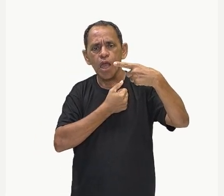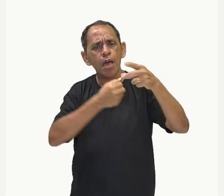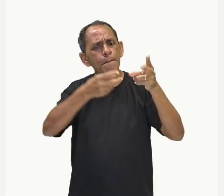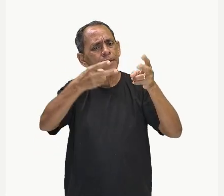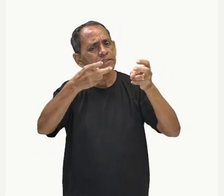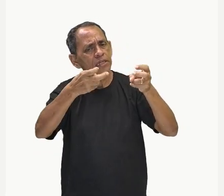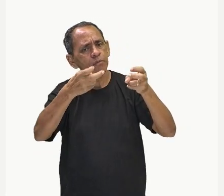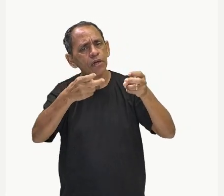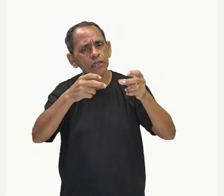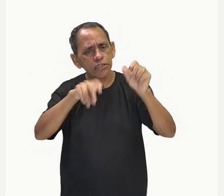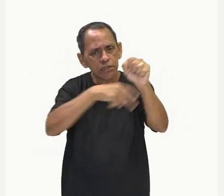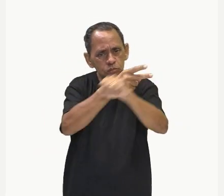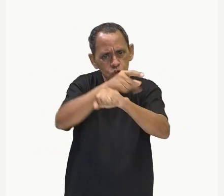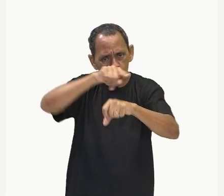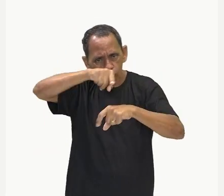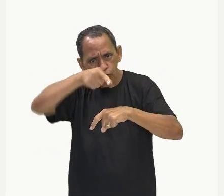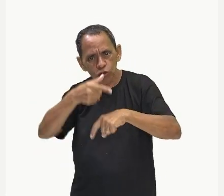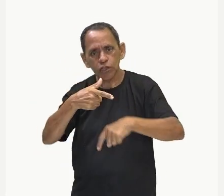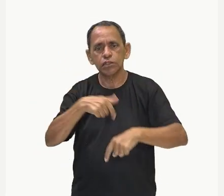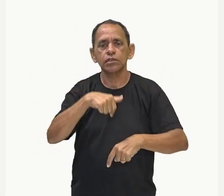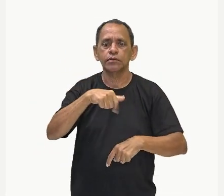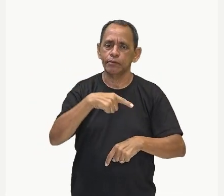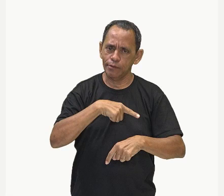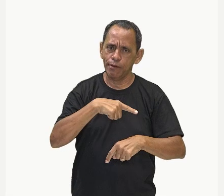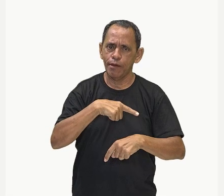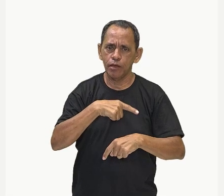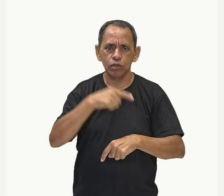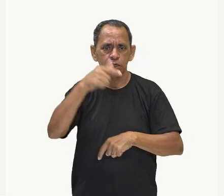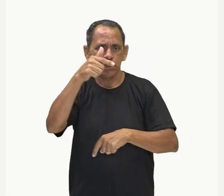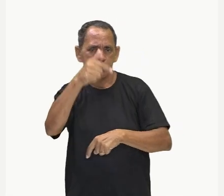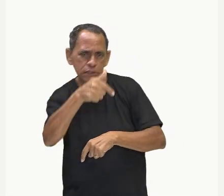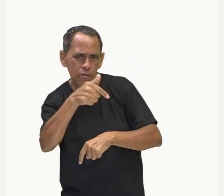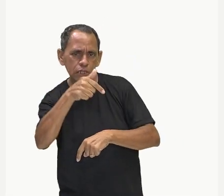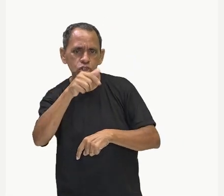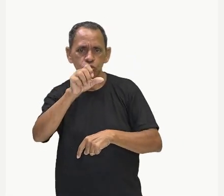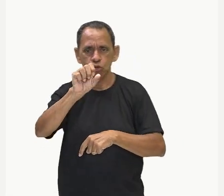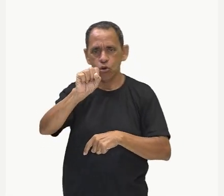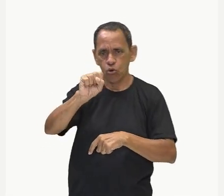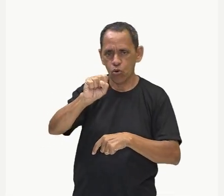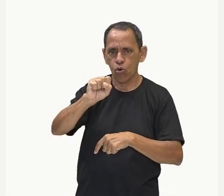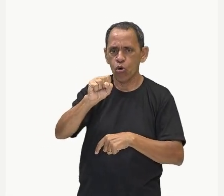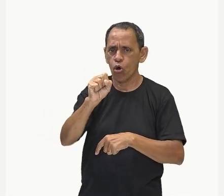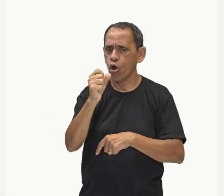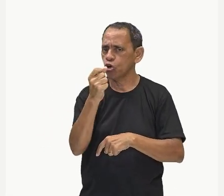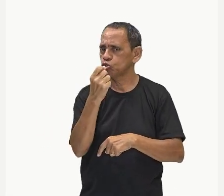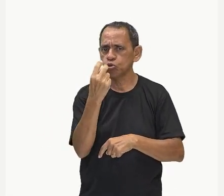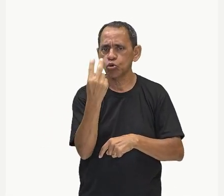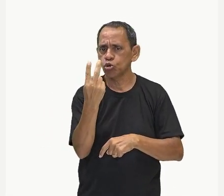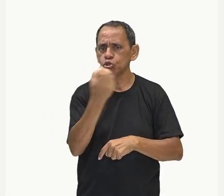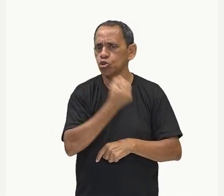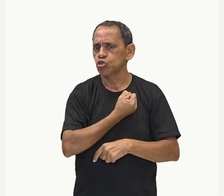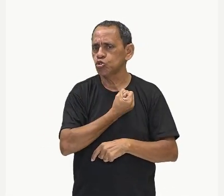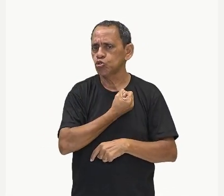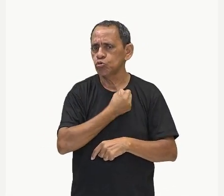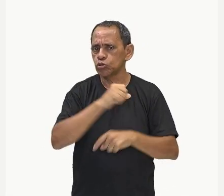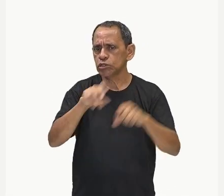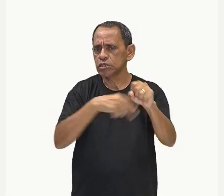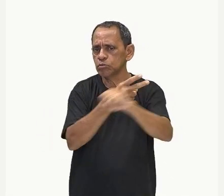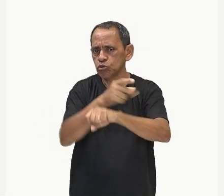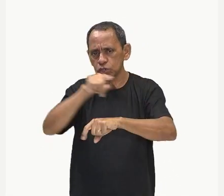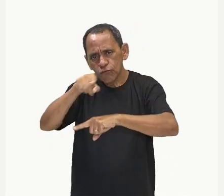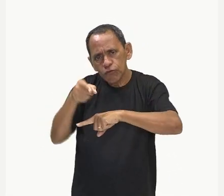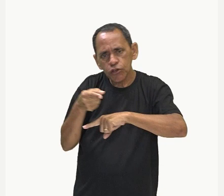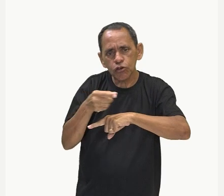7 e o 8. Então, eu tenho 2 números. Se eu tenho 2 números depois da vírgula,